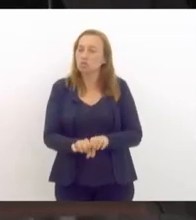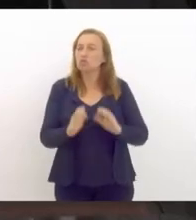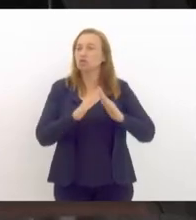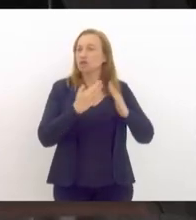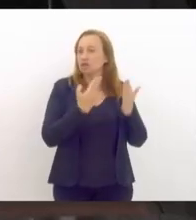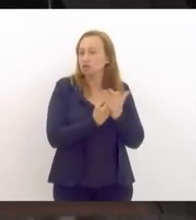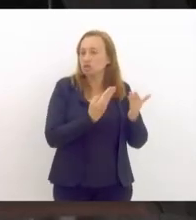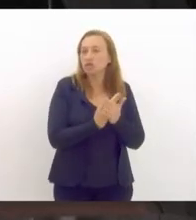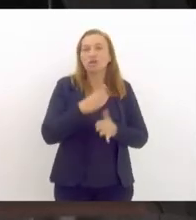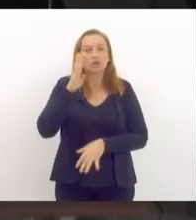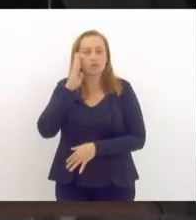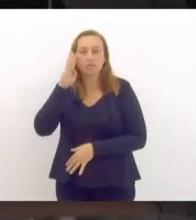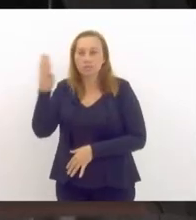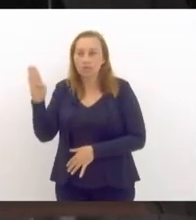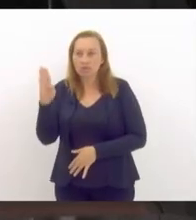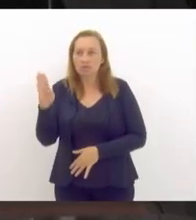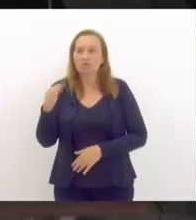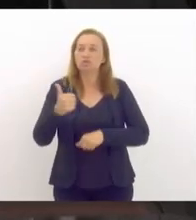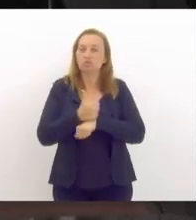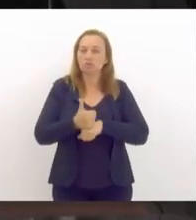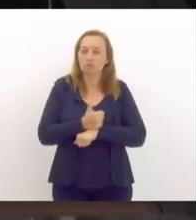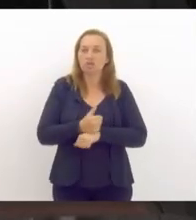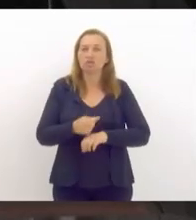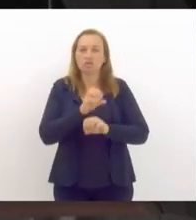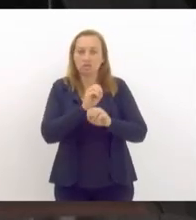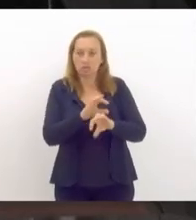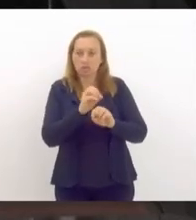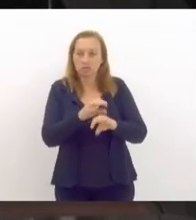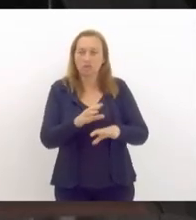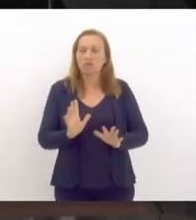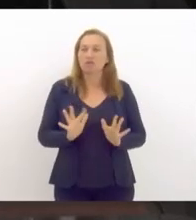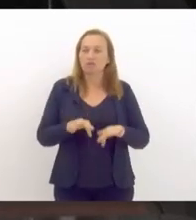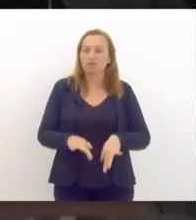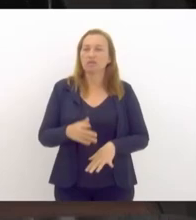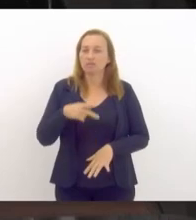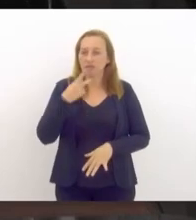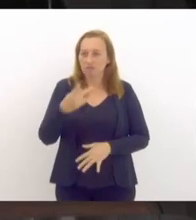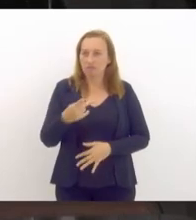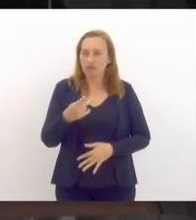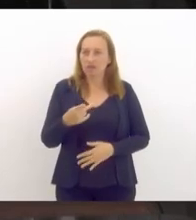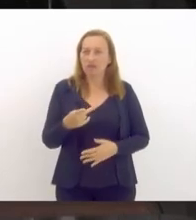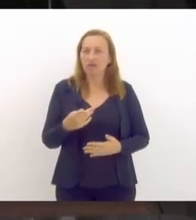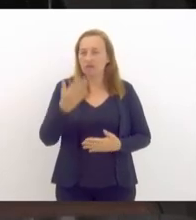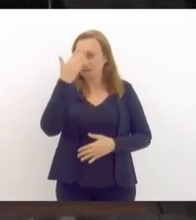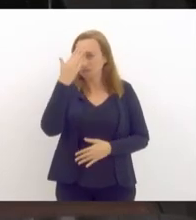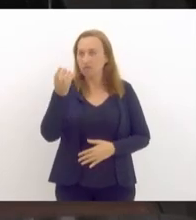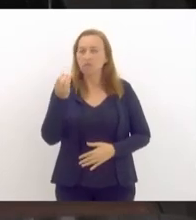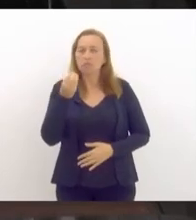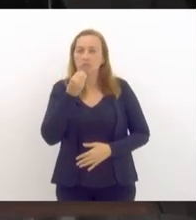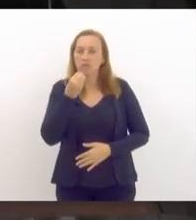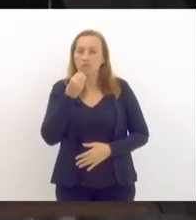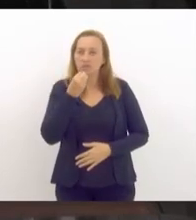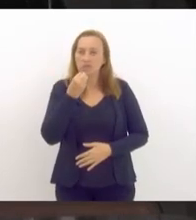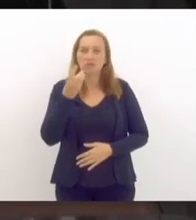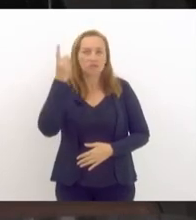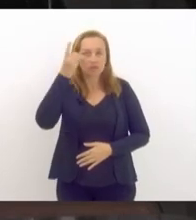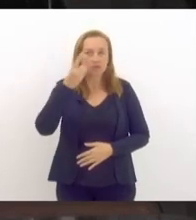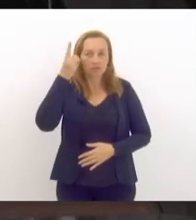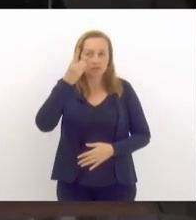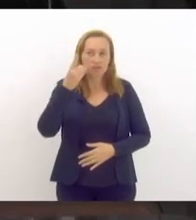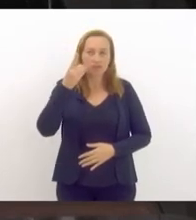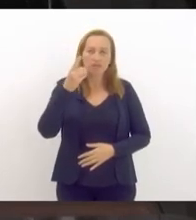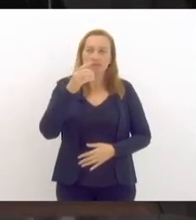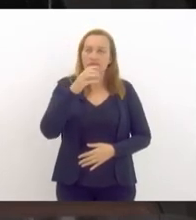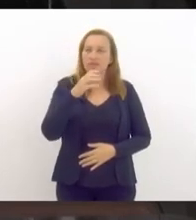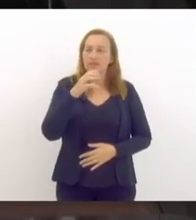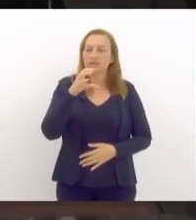investimento Principalmente nos profissionais de educação termina aqui a minha fala agradecendo a oportunidade ao Deputado sábado